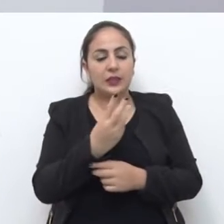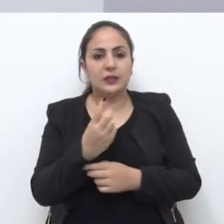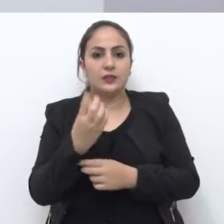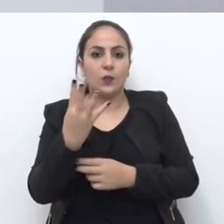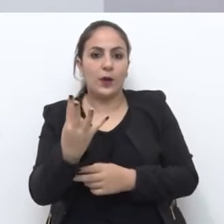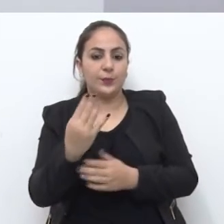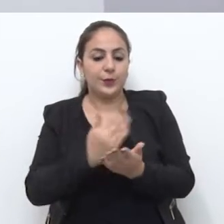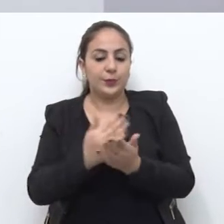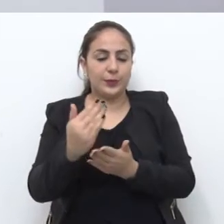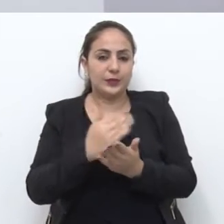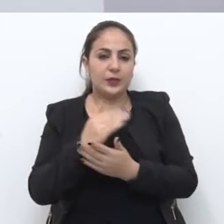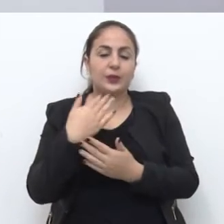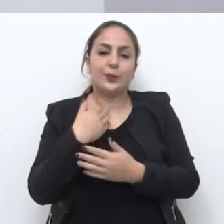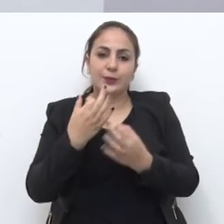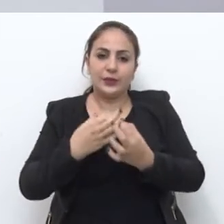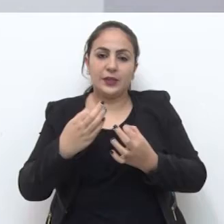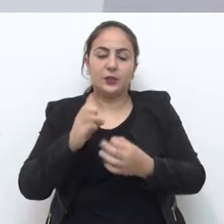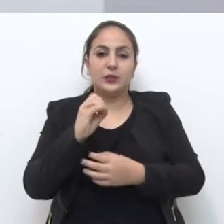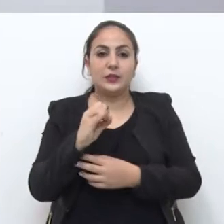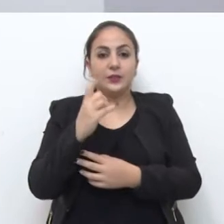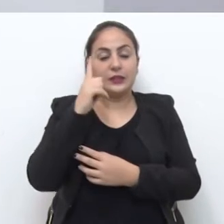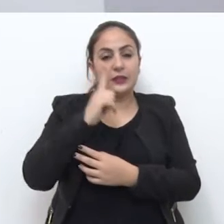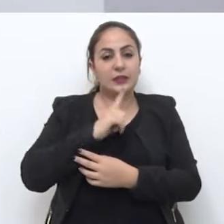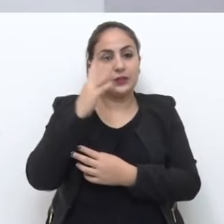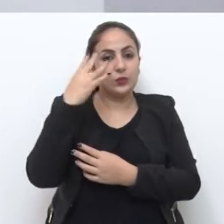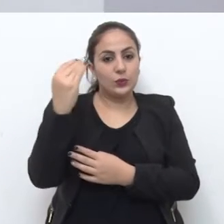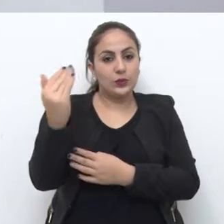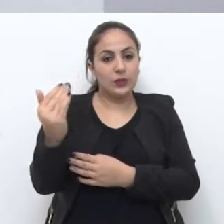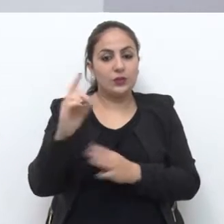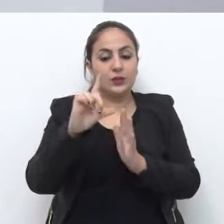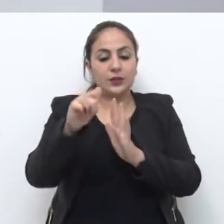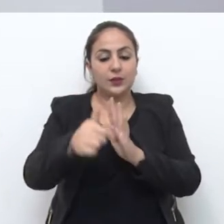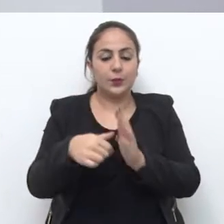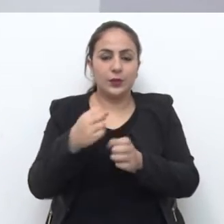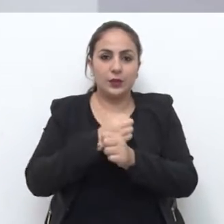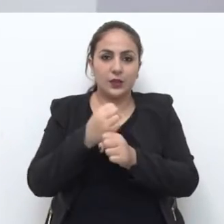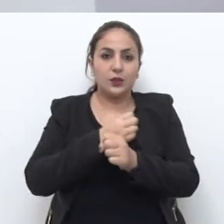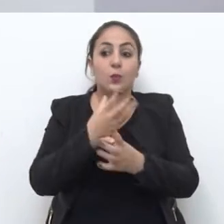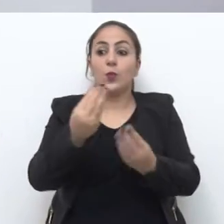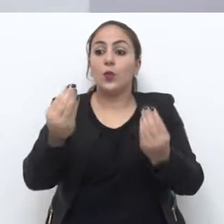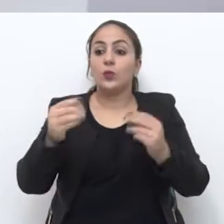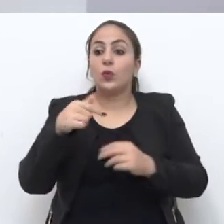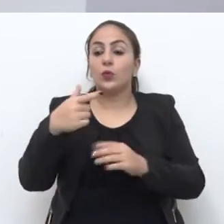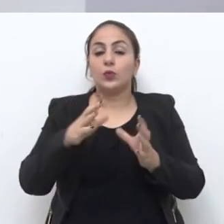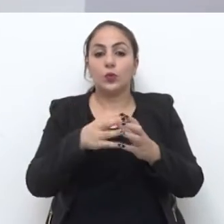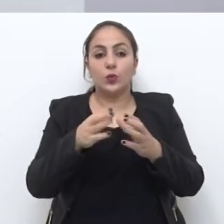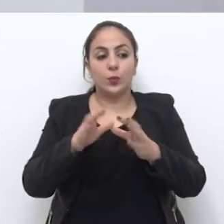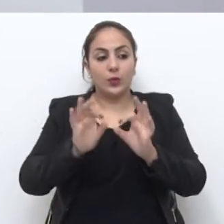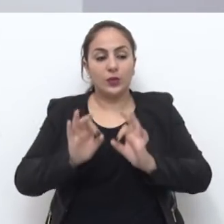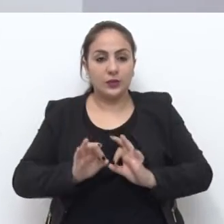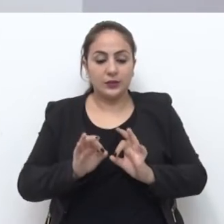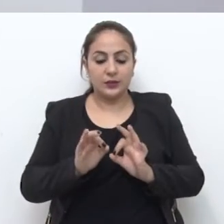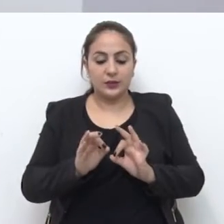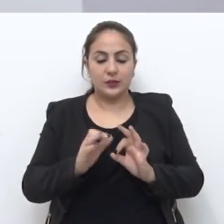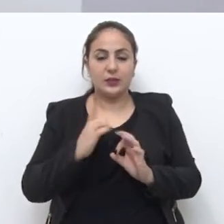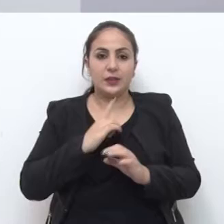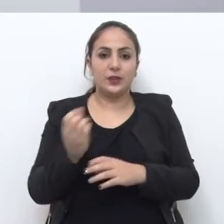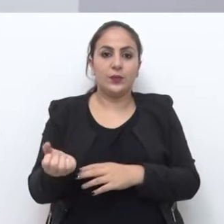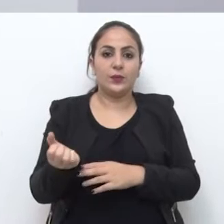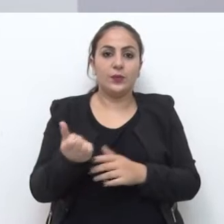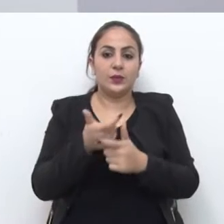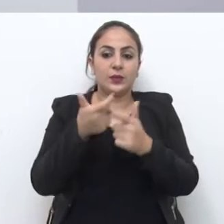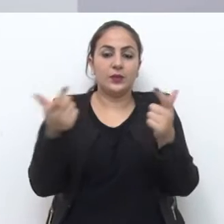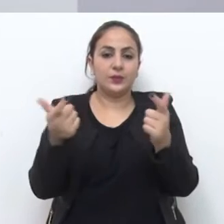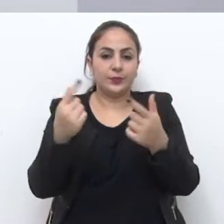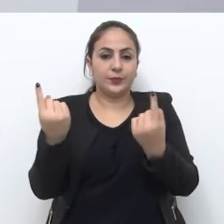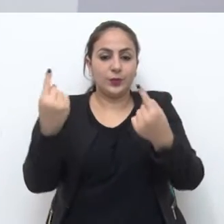para começar um primeiro campeonato, eu tenho certeza que será um sucesso e com o passar dos anos muitas outras equipes vão se organizar e nós teremos um grande